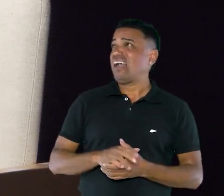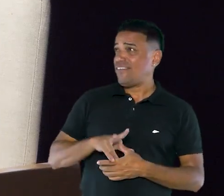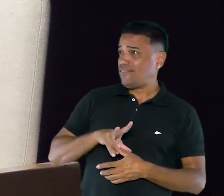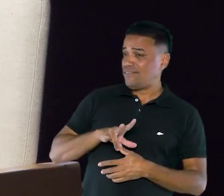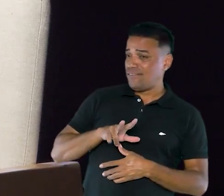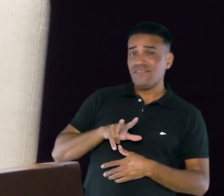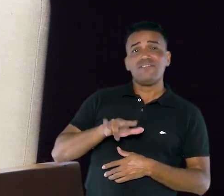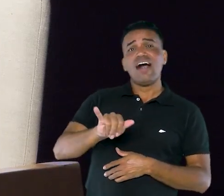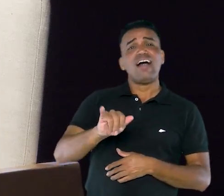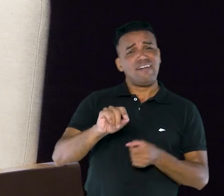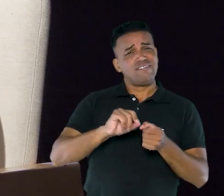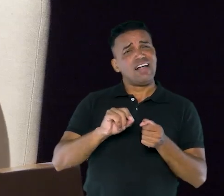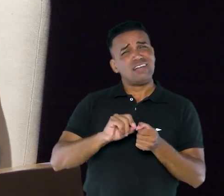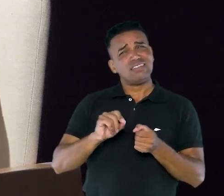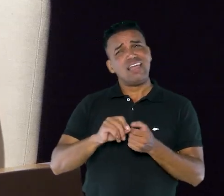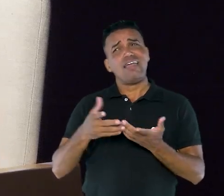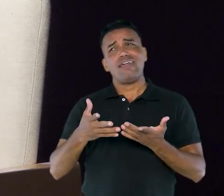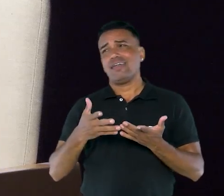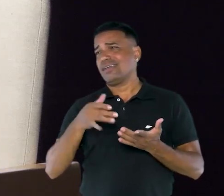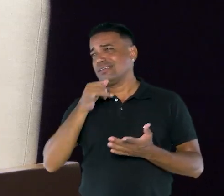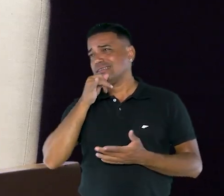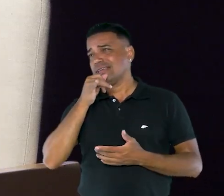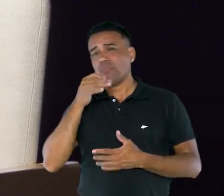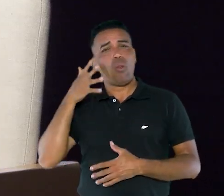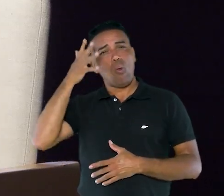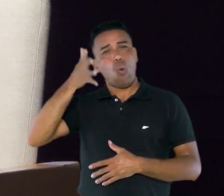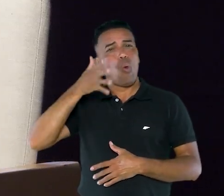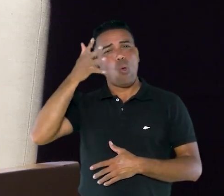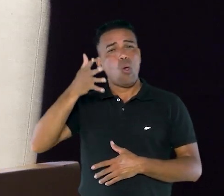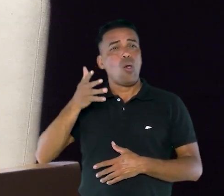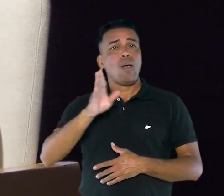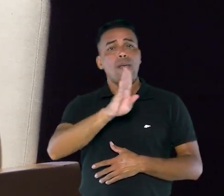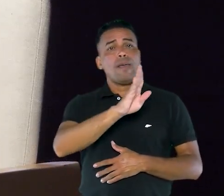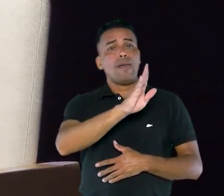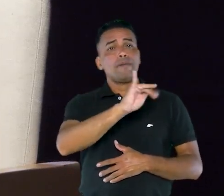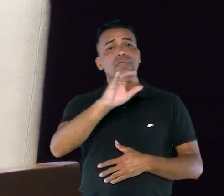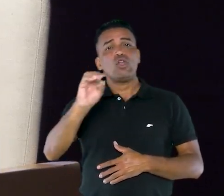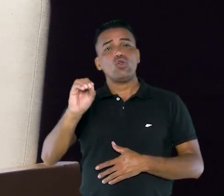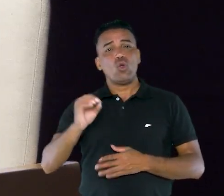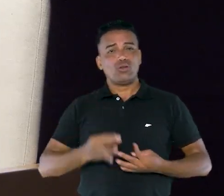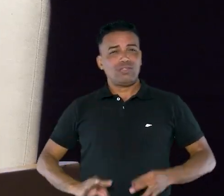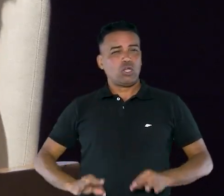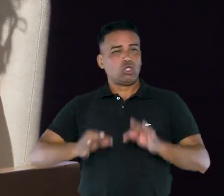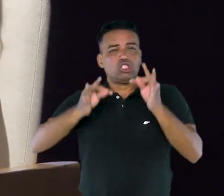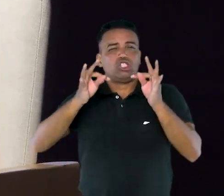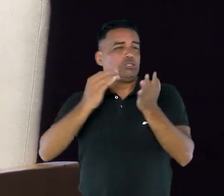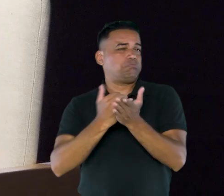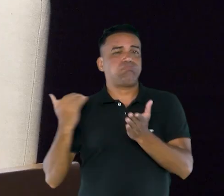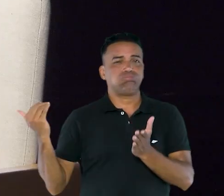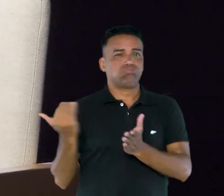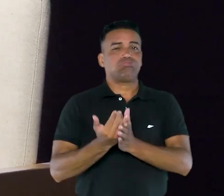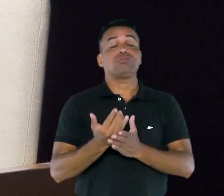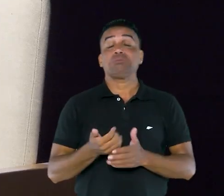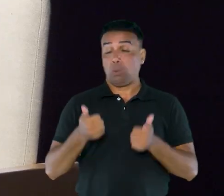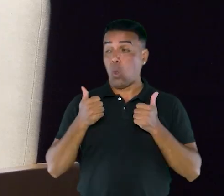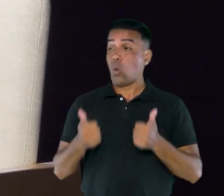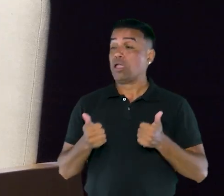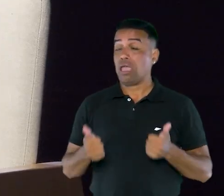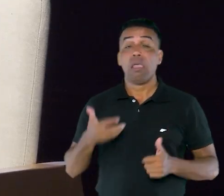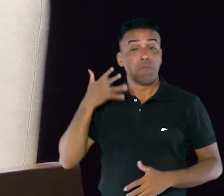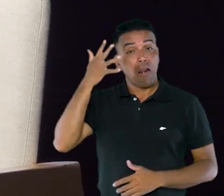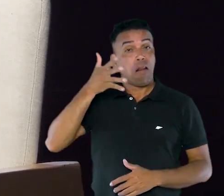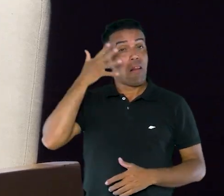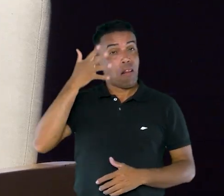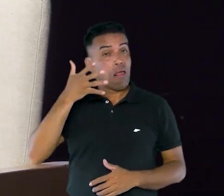fala, vamos fazer a moratória daquela nova biotecnologia super... Tá, a gente faz